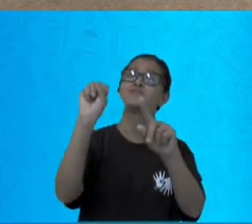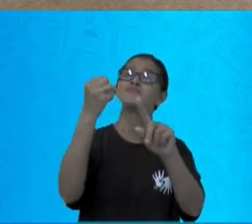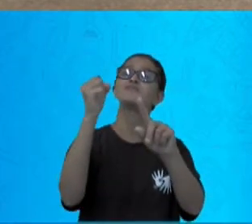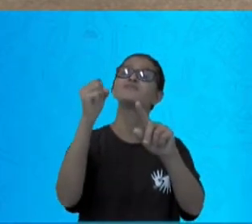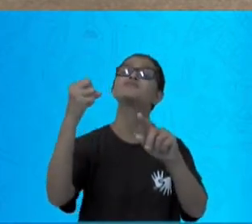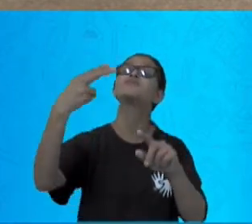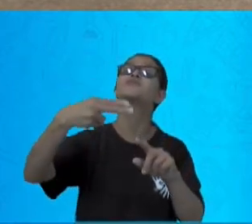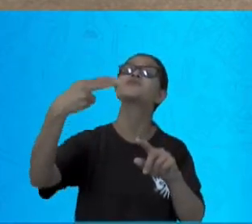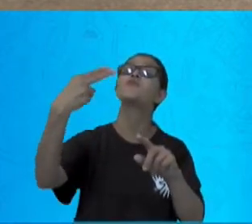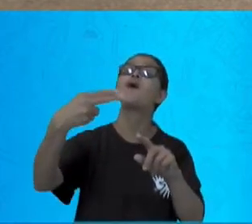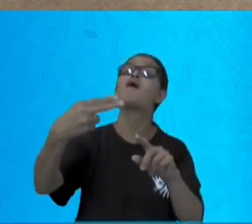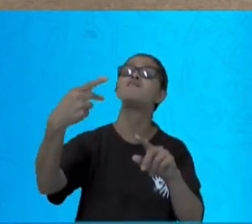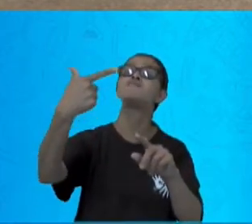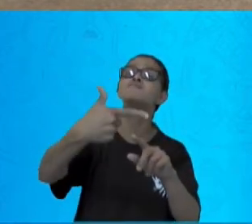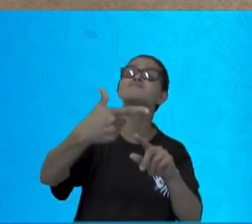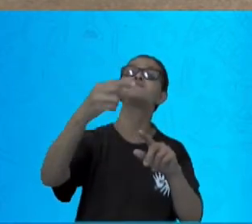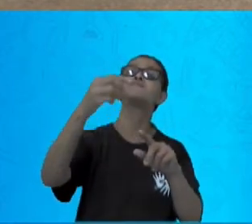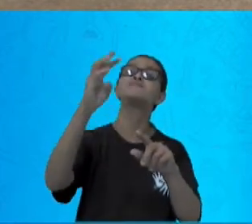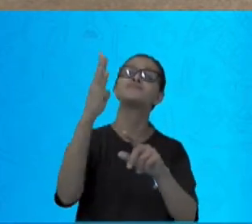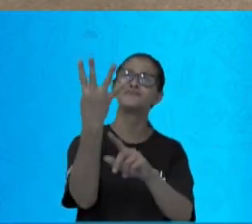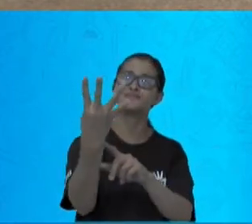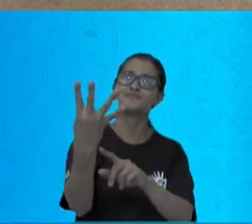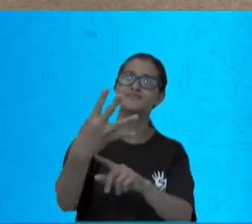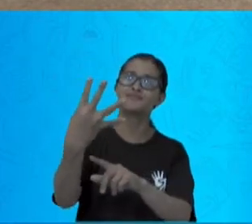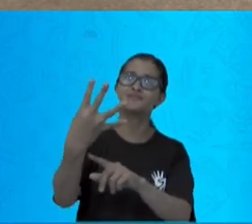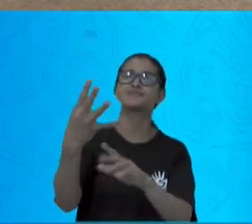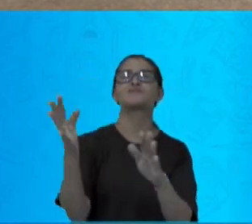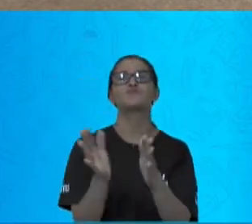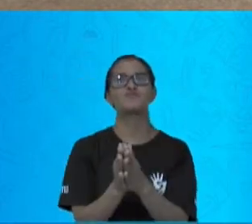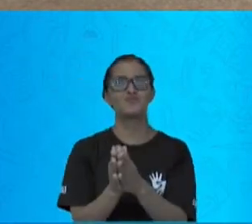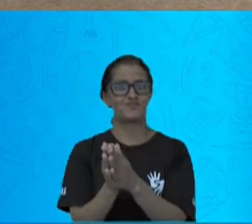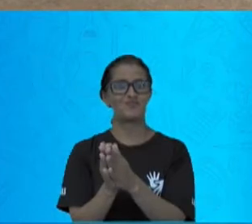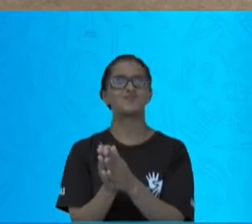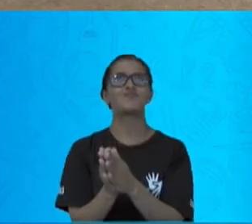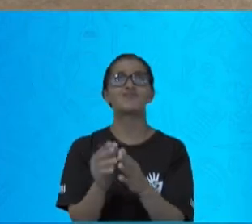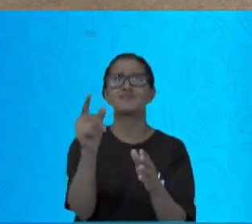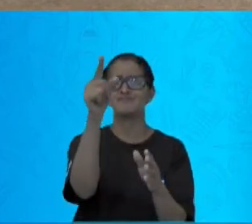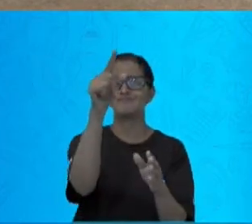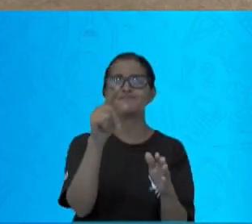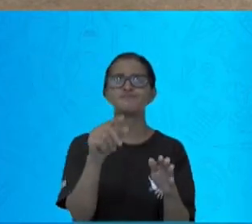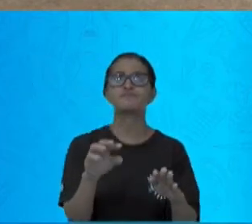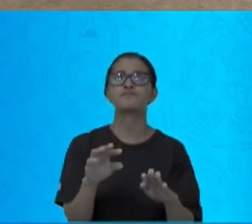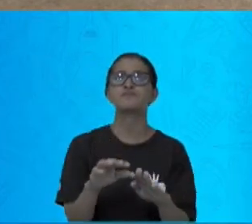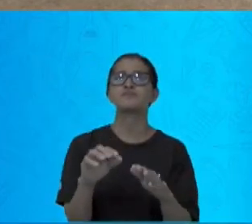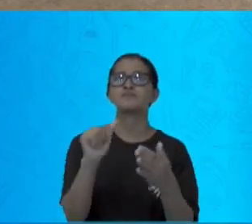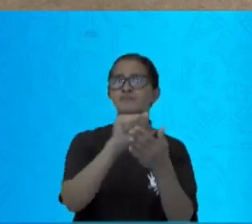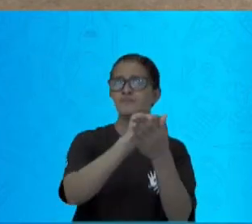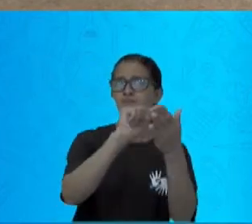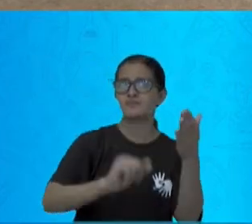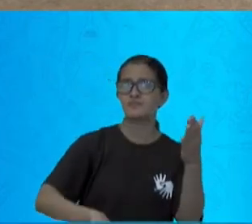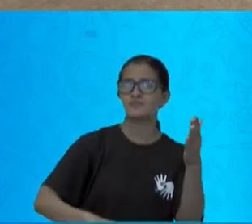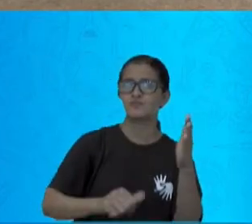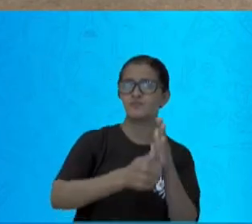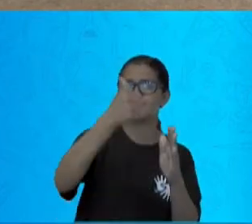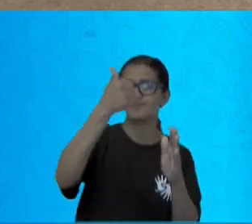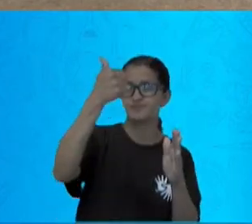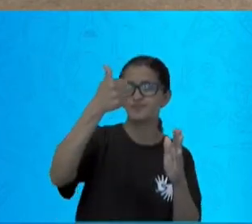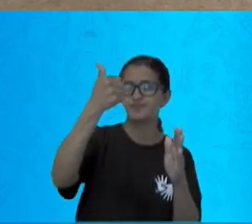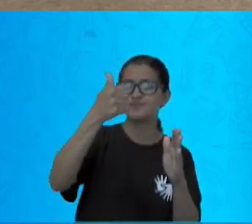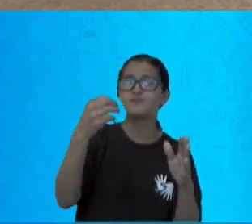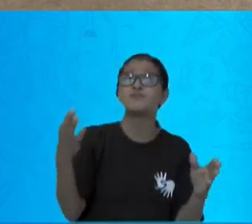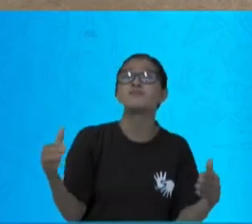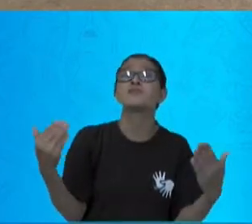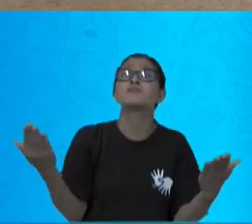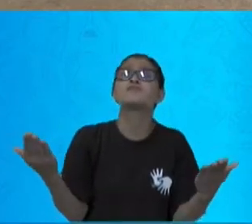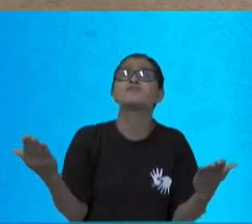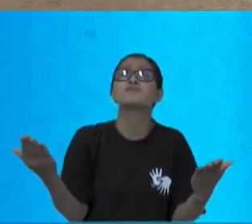ser 24. Beleza? Então vamos lá, questão número 1. Determine o valor de cada uma